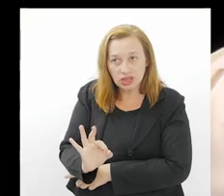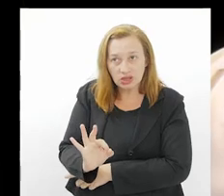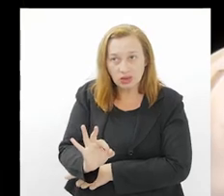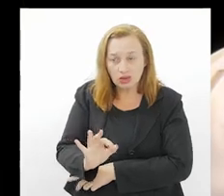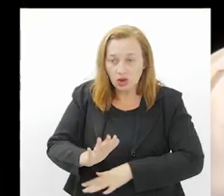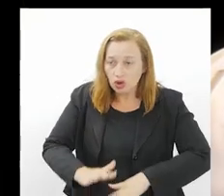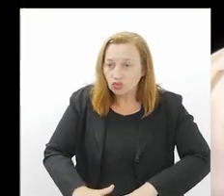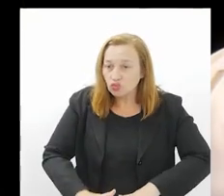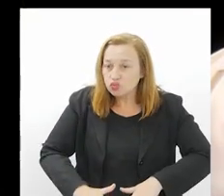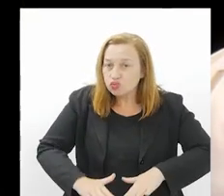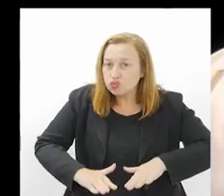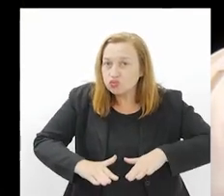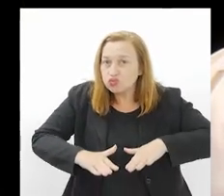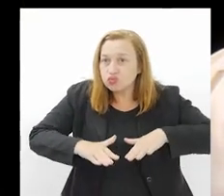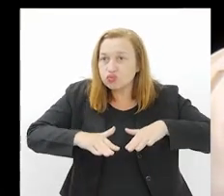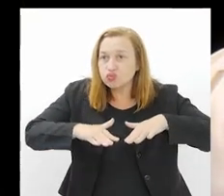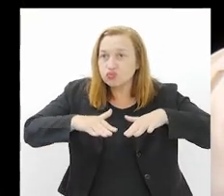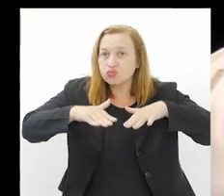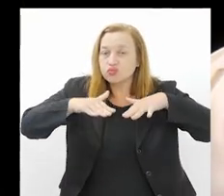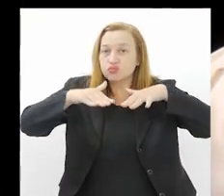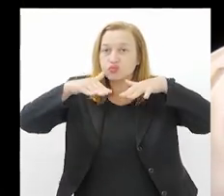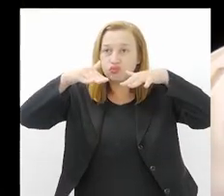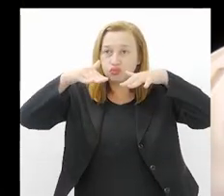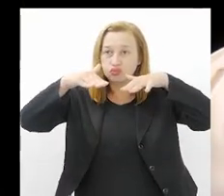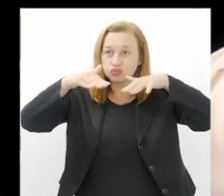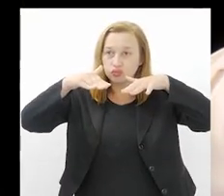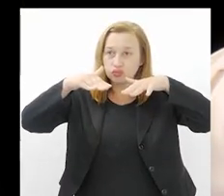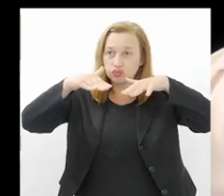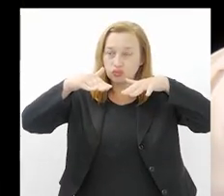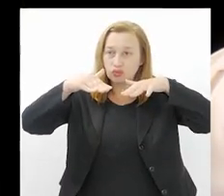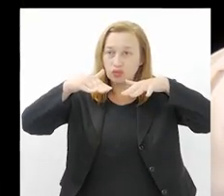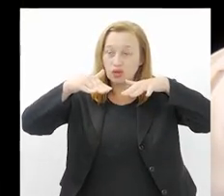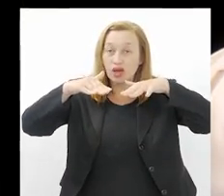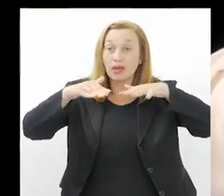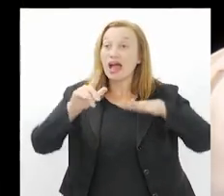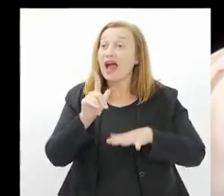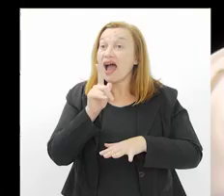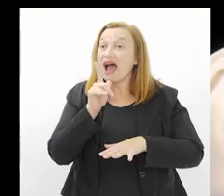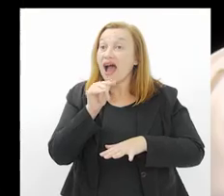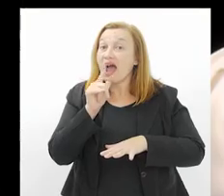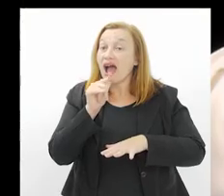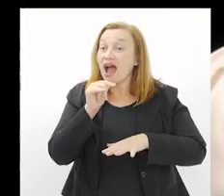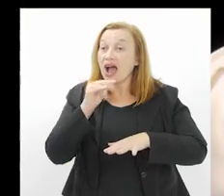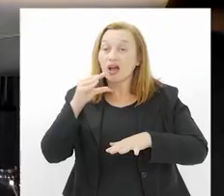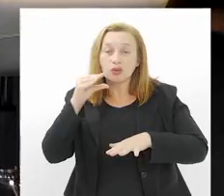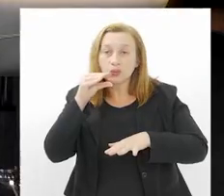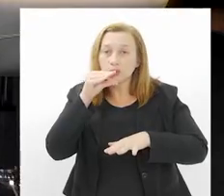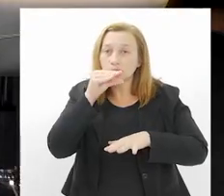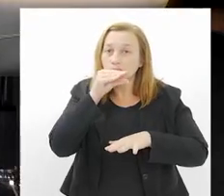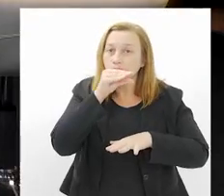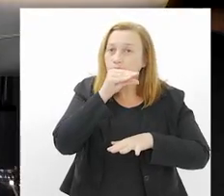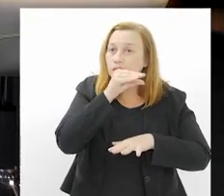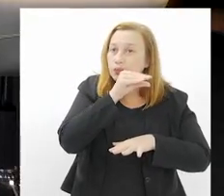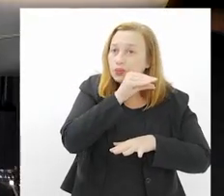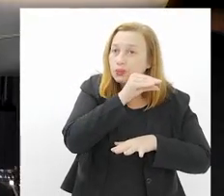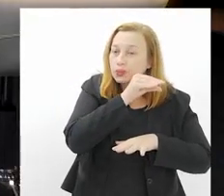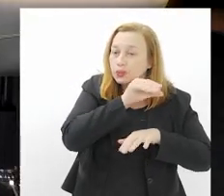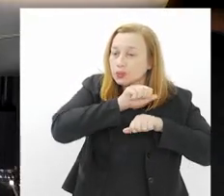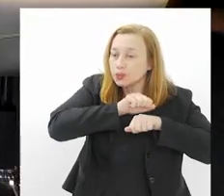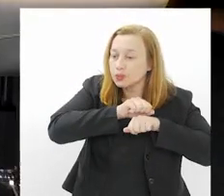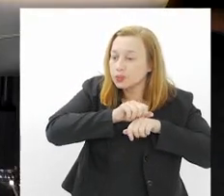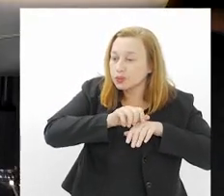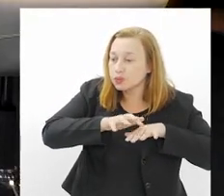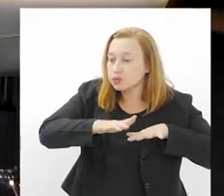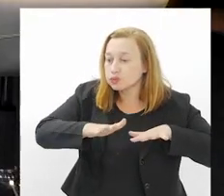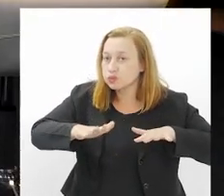do aumento do nível do mar e também pela expansão térmica da água, a água como um fluido. Quando você esquenta, ela se expande,